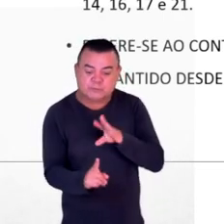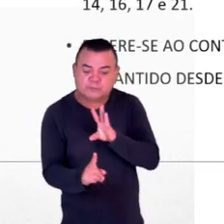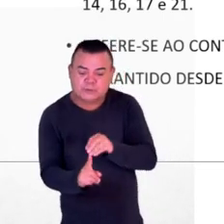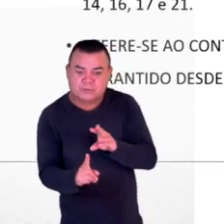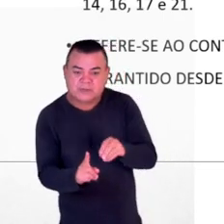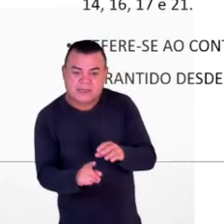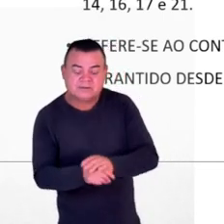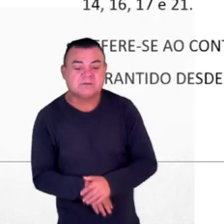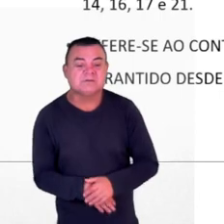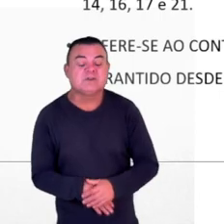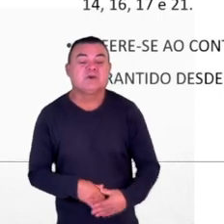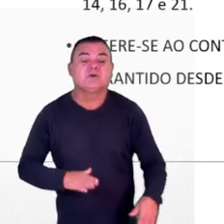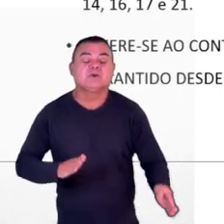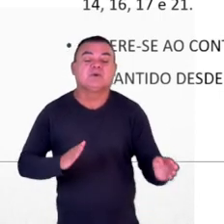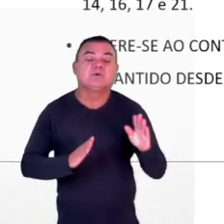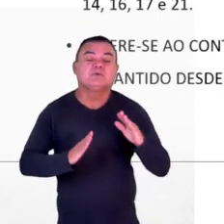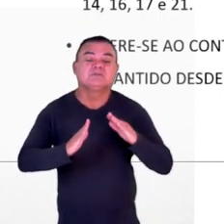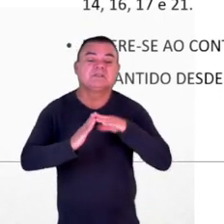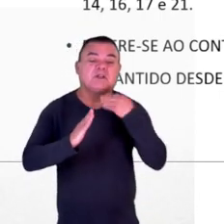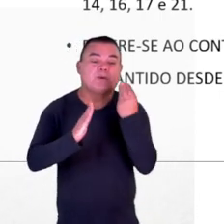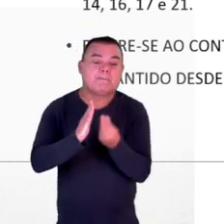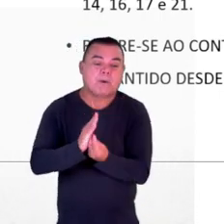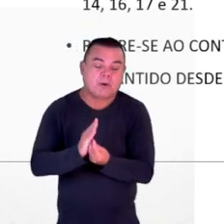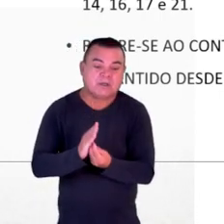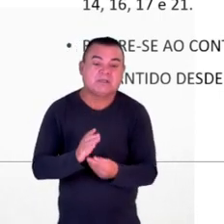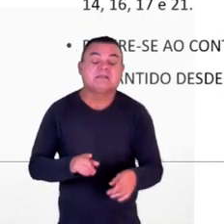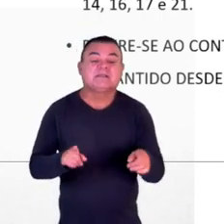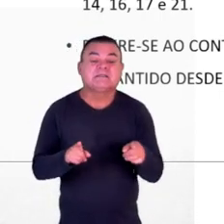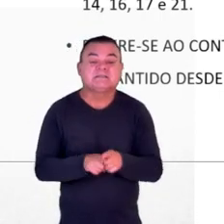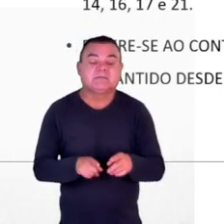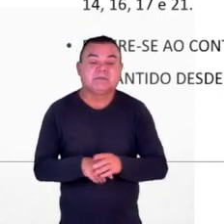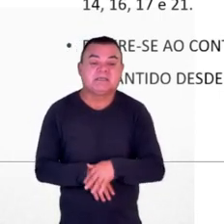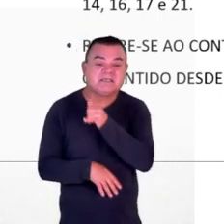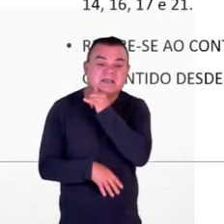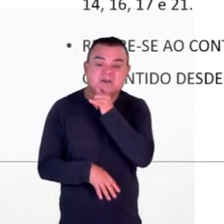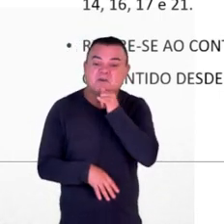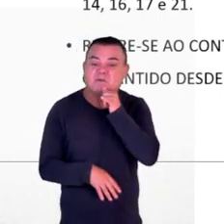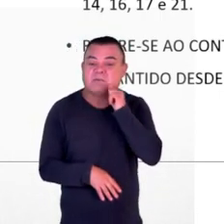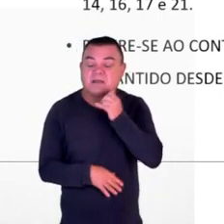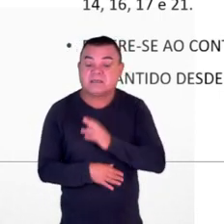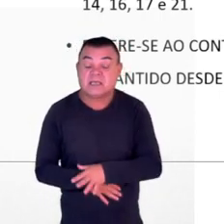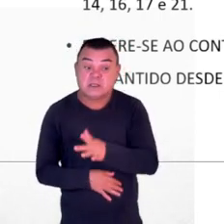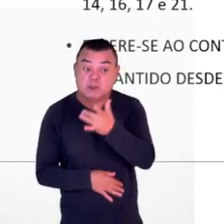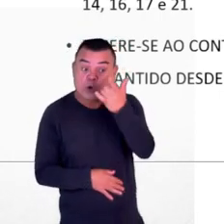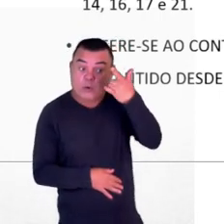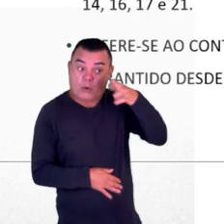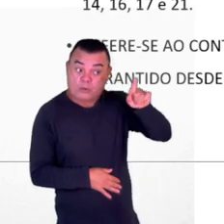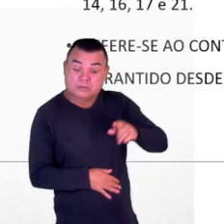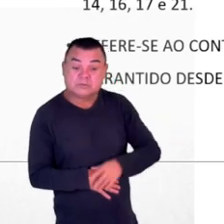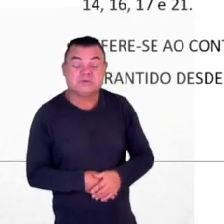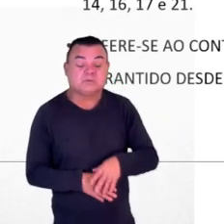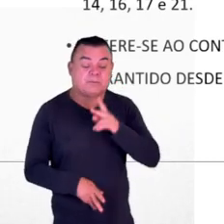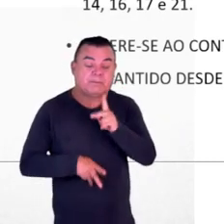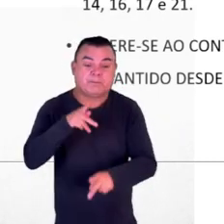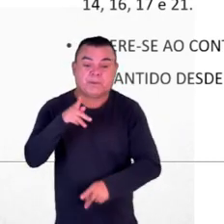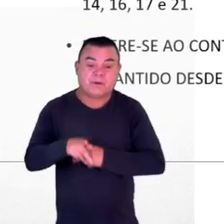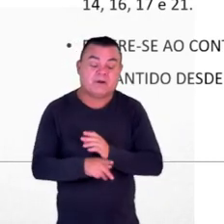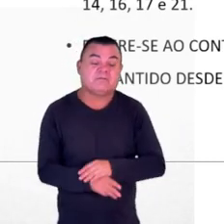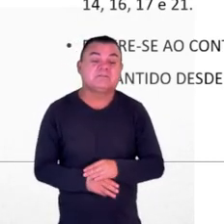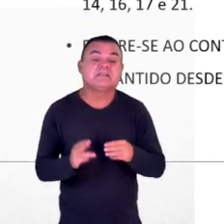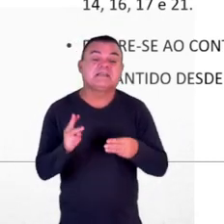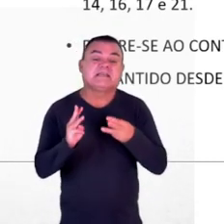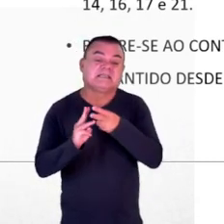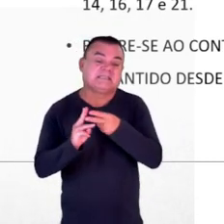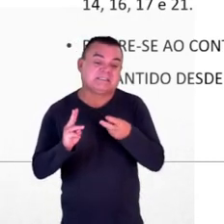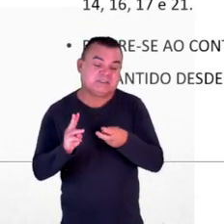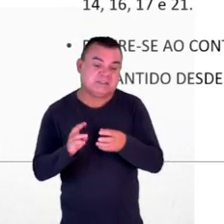quilombolas relativamente aos ianomami relativamente a outras populações indígenas relativamente à pessoas em